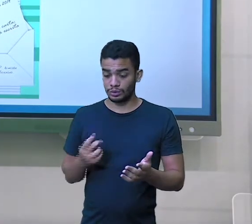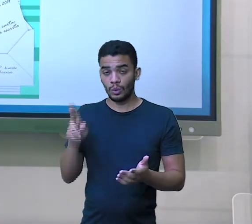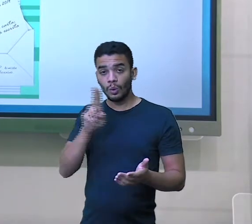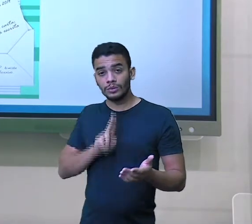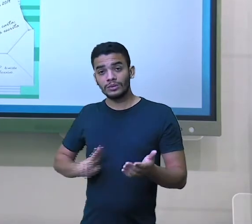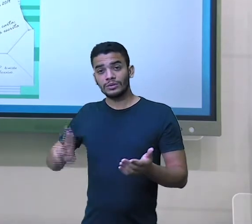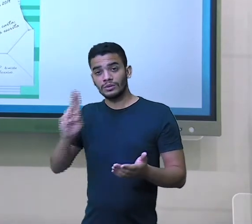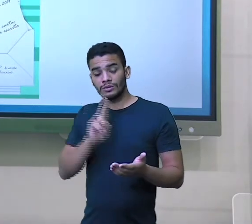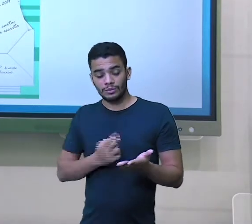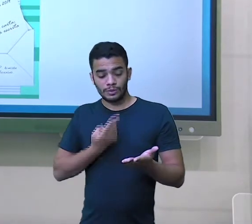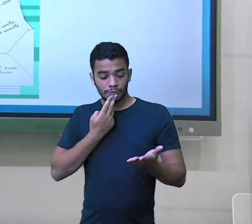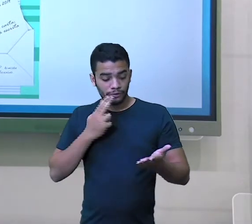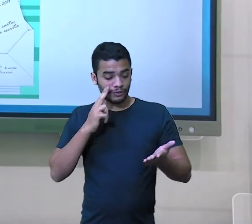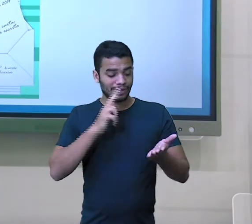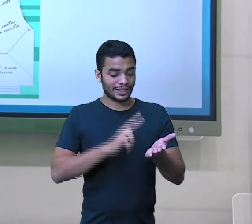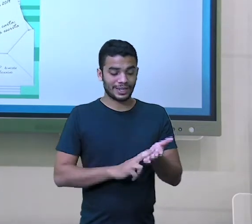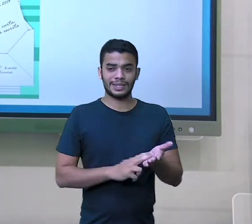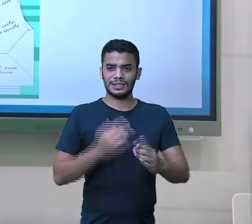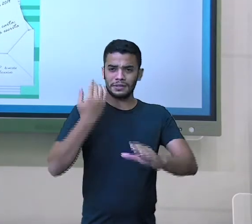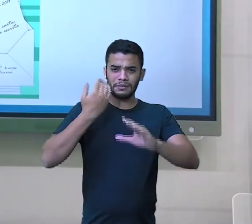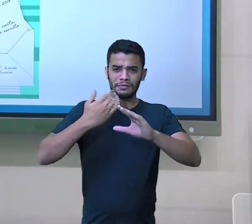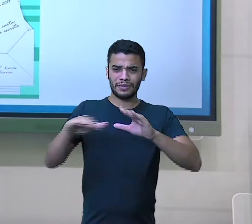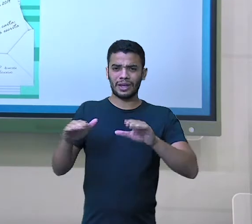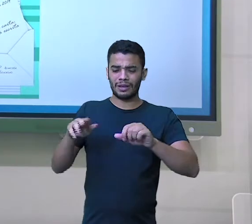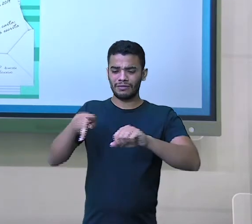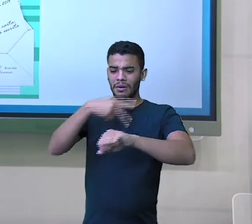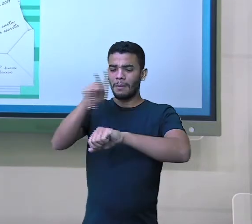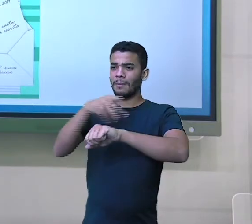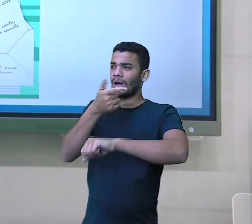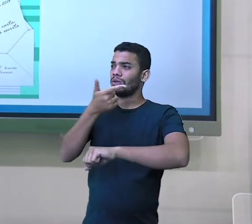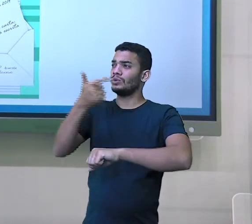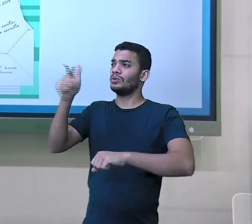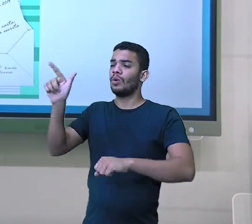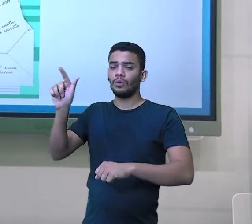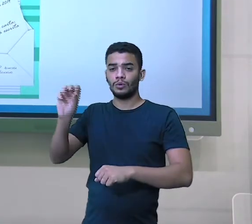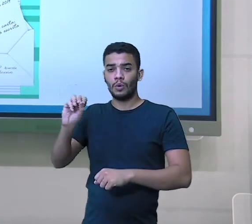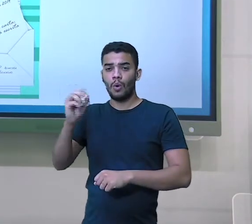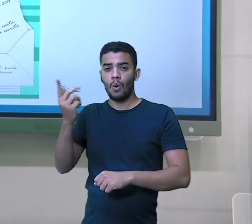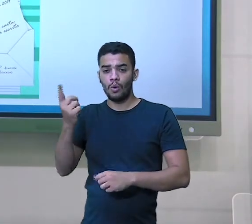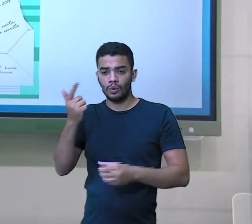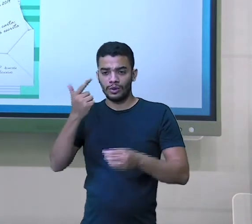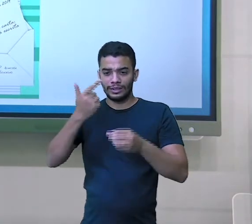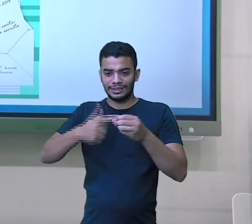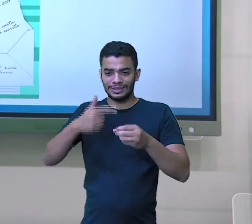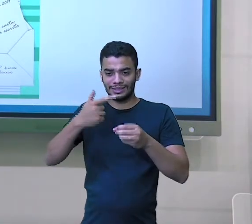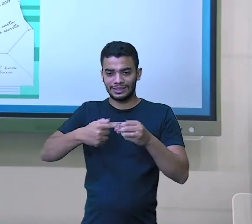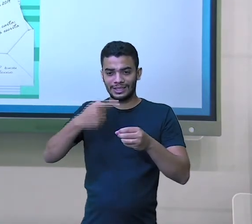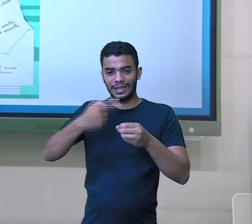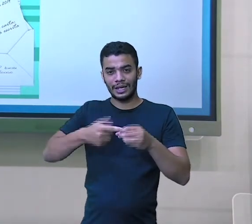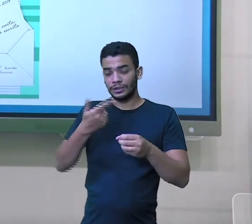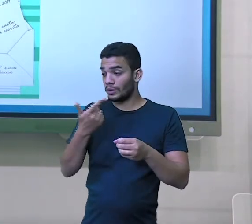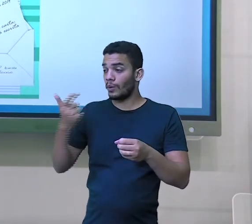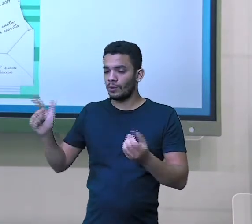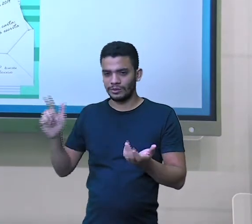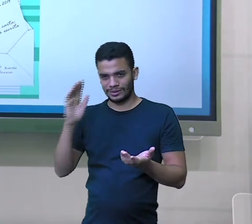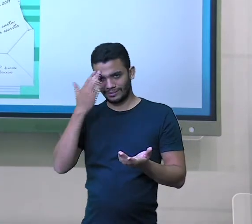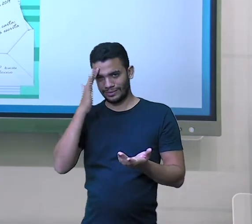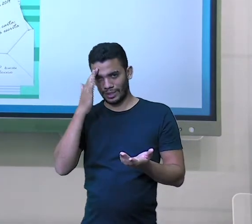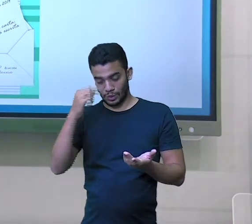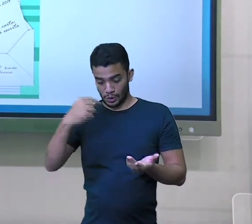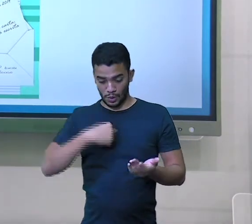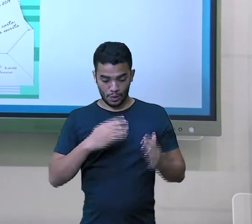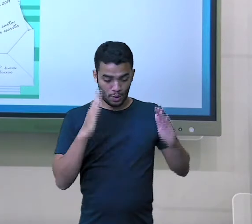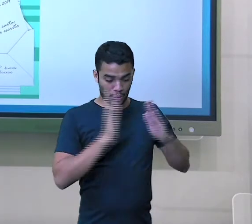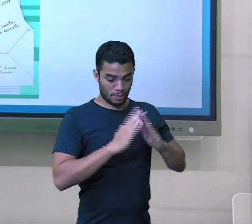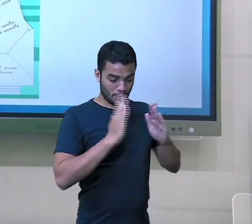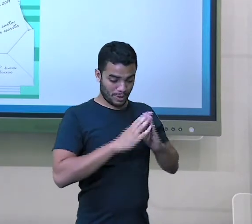ou aquele primo, aquela tia ou tio, até mesmo os nossos avós, né? Que às vezes não moravam na mesma